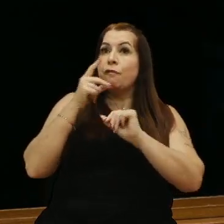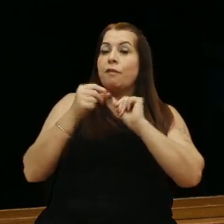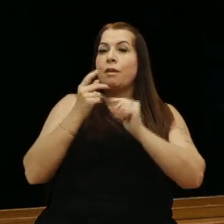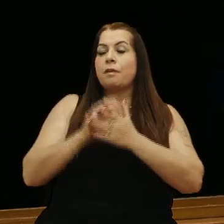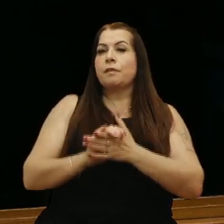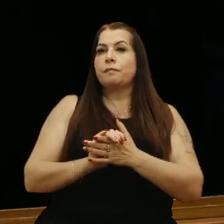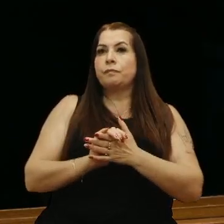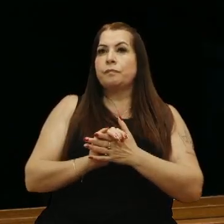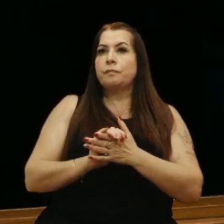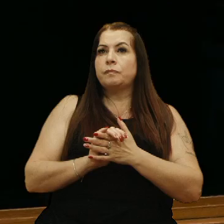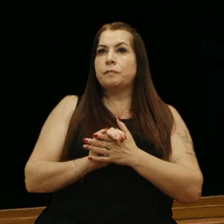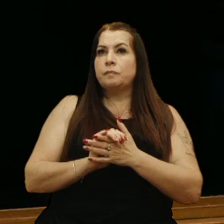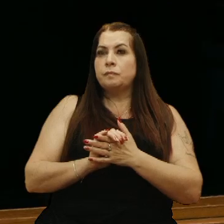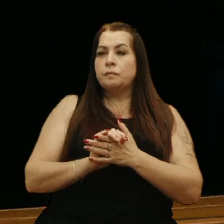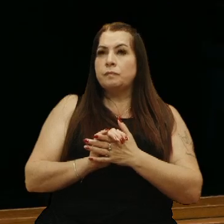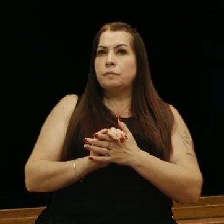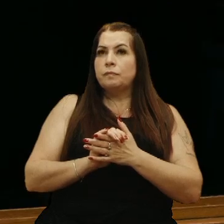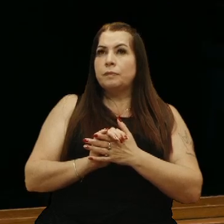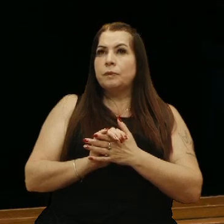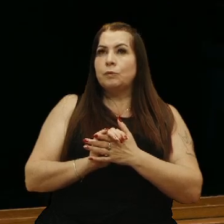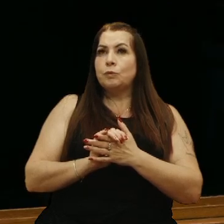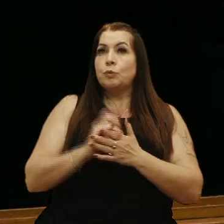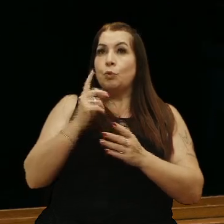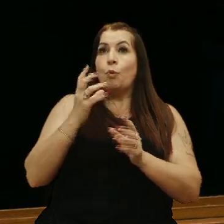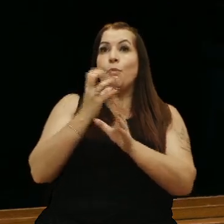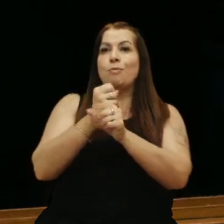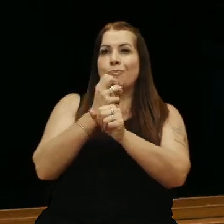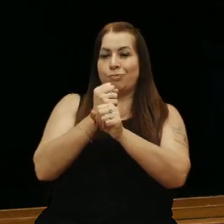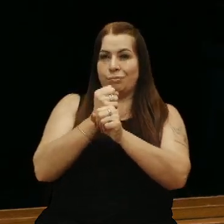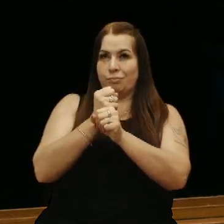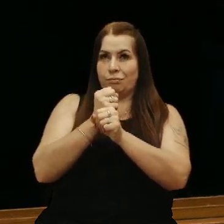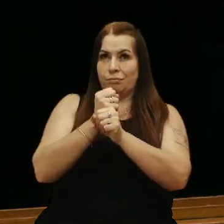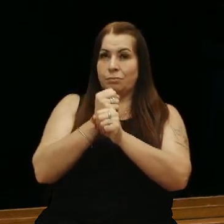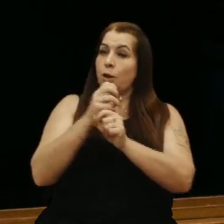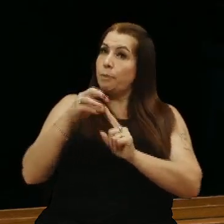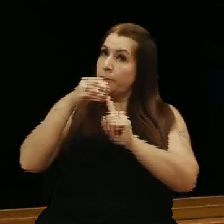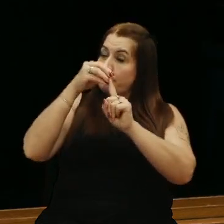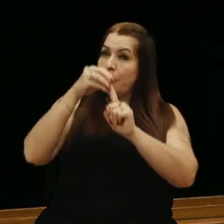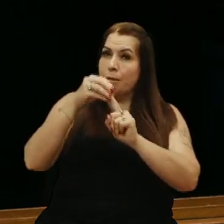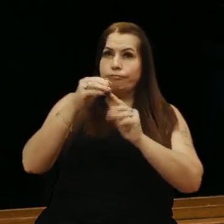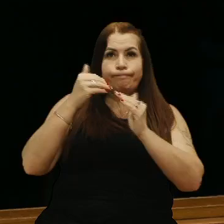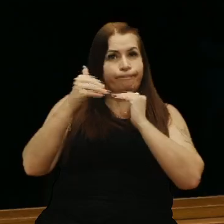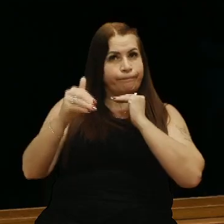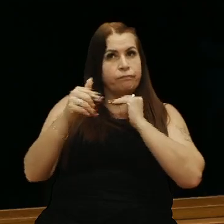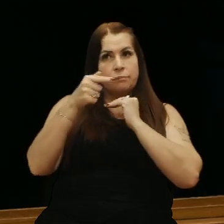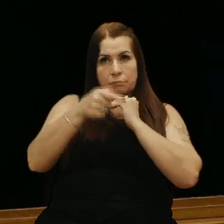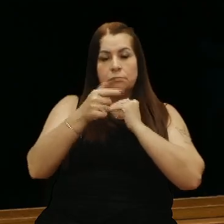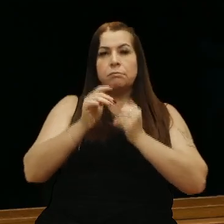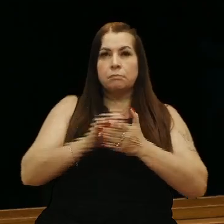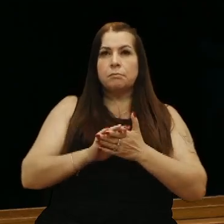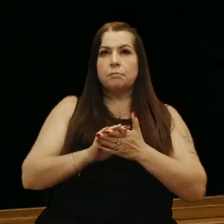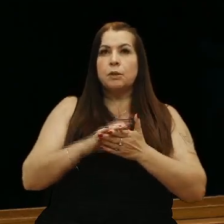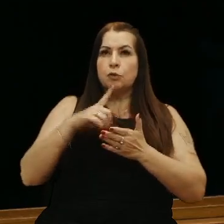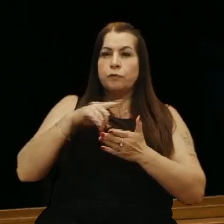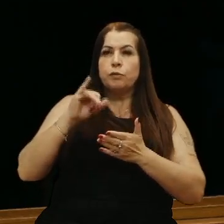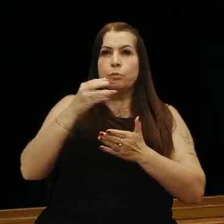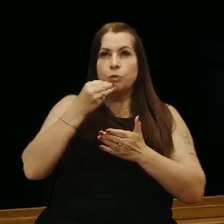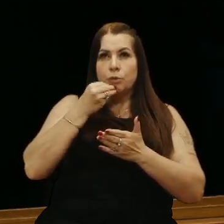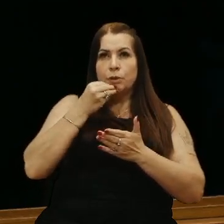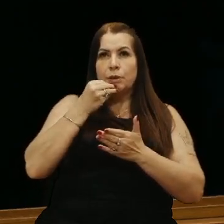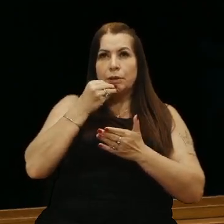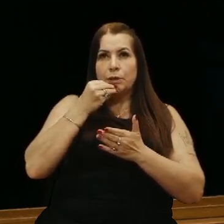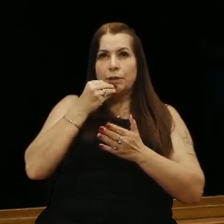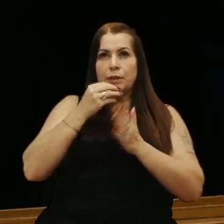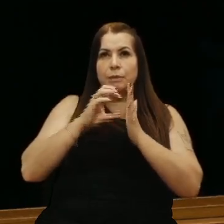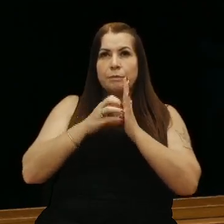trata expressamente do cálculo, que é a nossa principal divergência, presidente. Eu tive a oportunidade, em nome da nossa